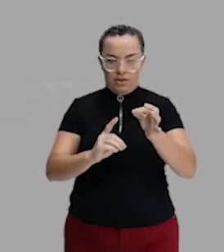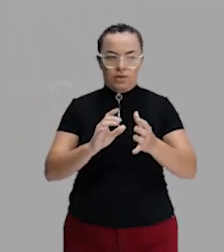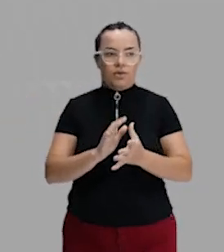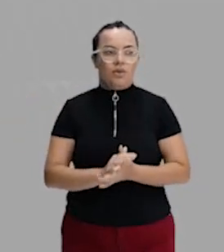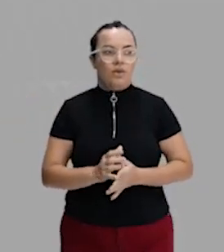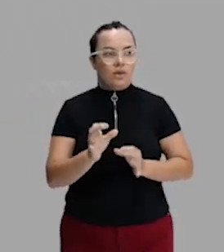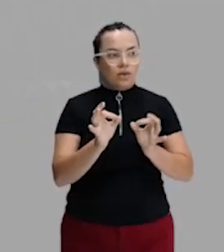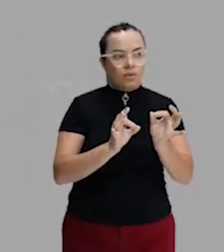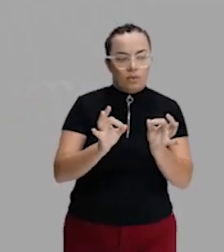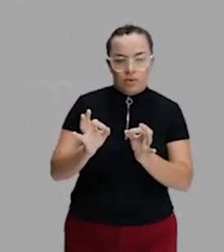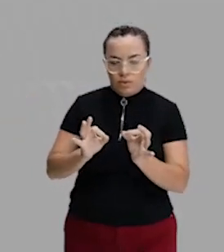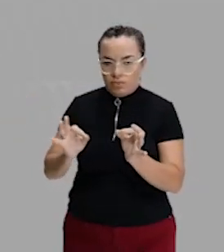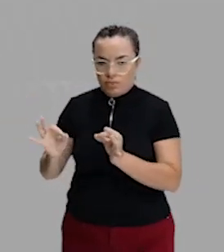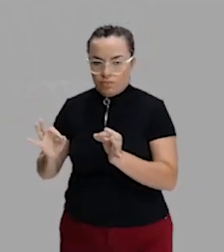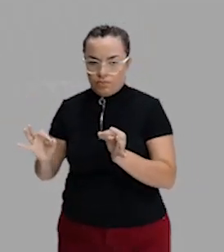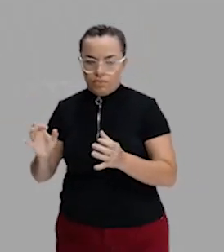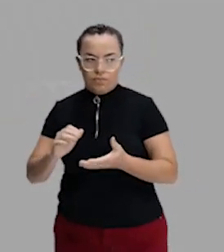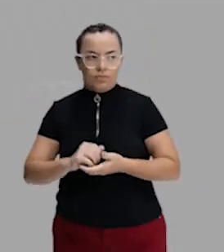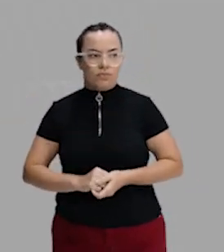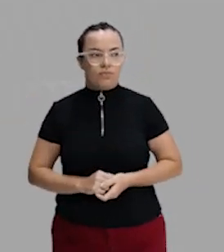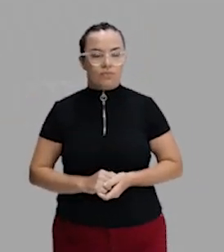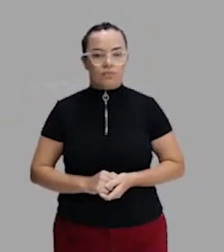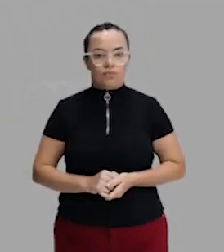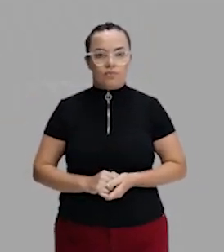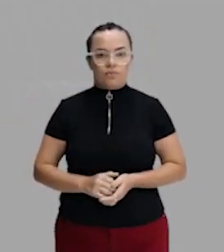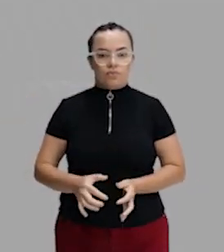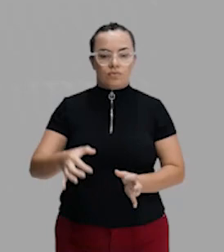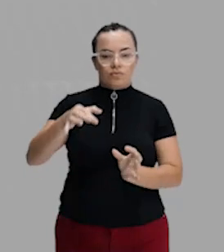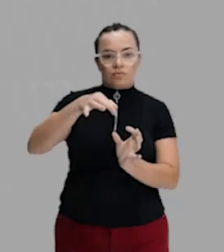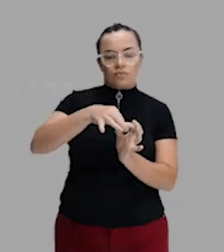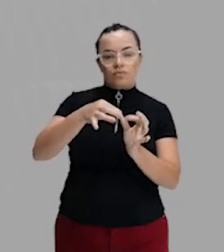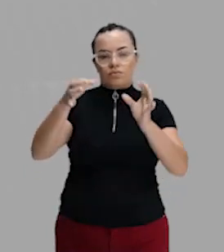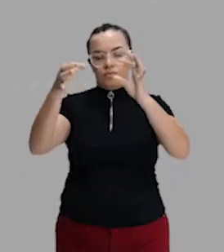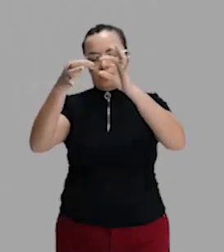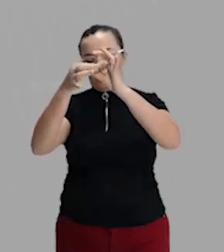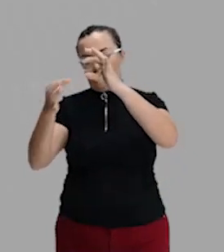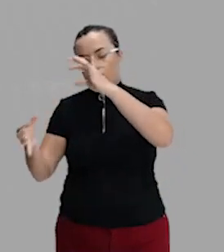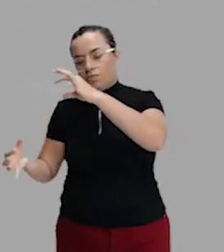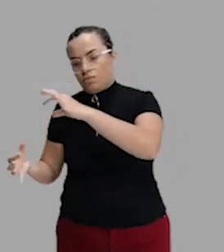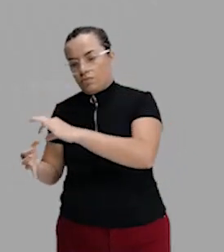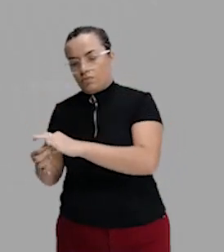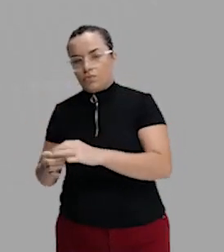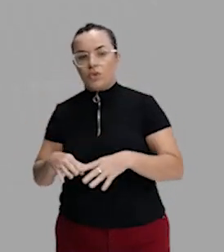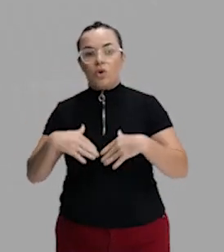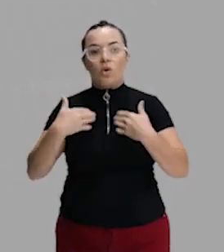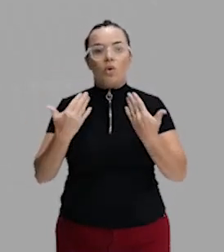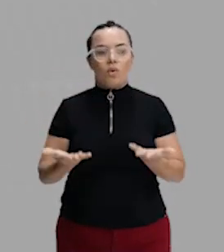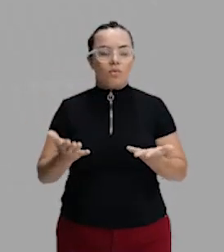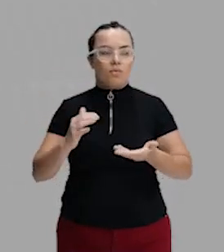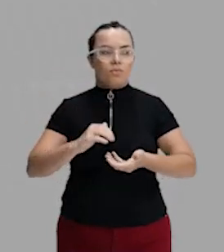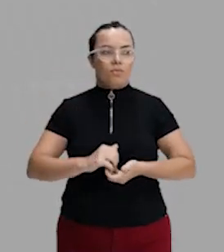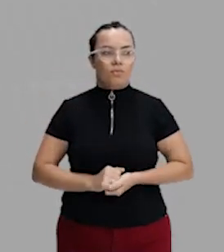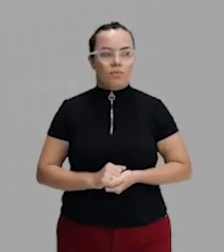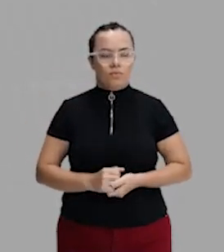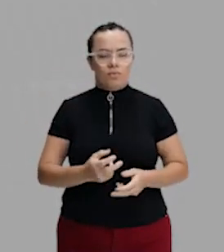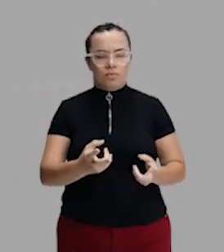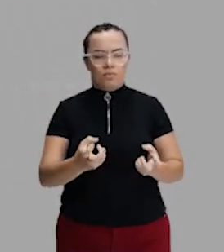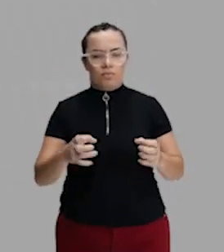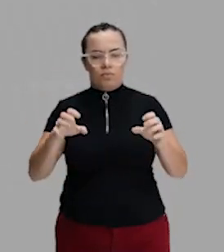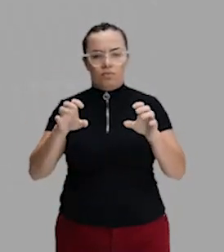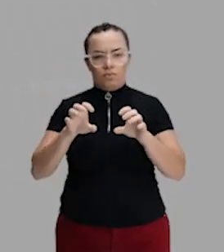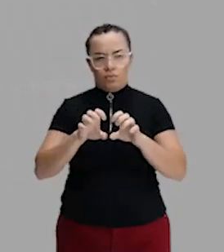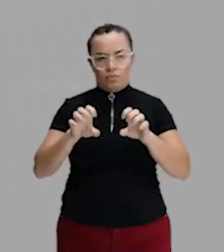saber quais são as coordenadas do vértice. Perceba que aqui nessa equação não tem esse x0